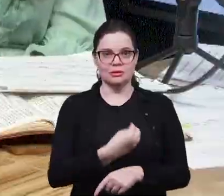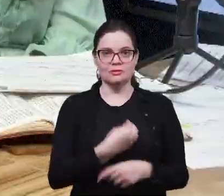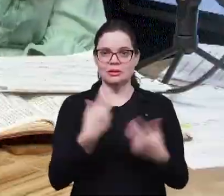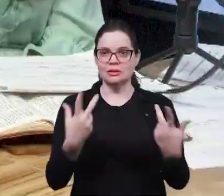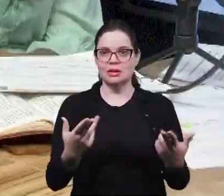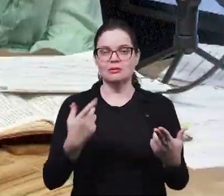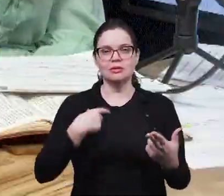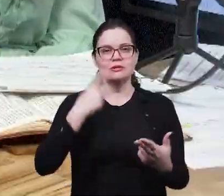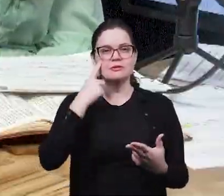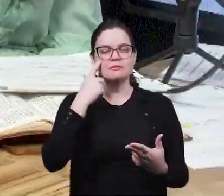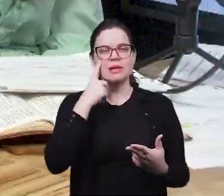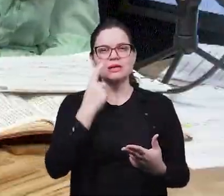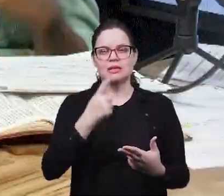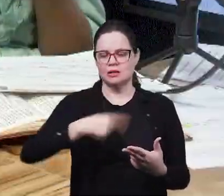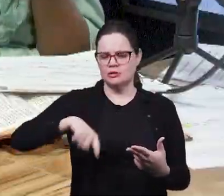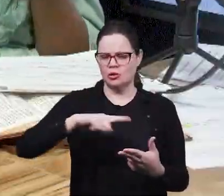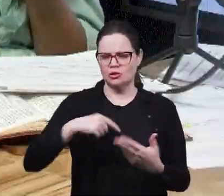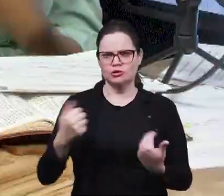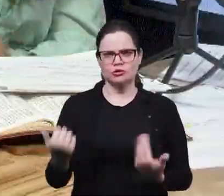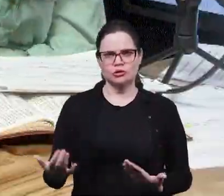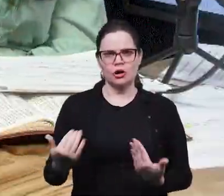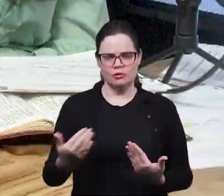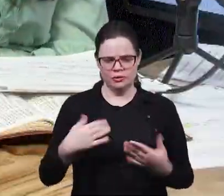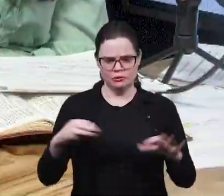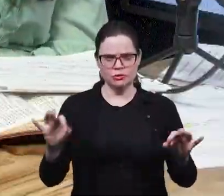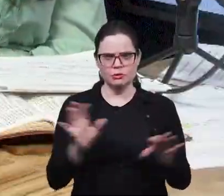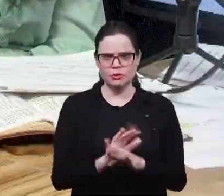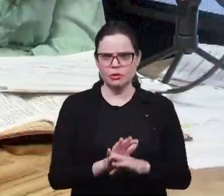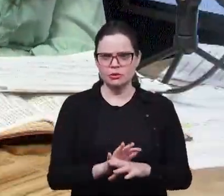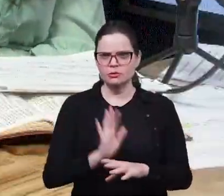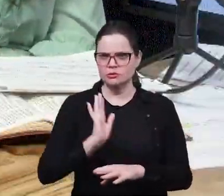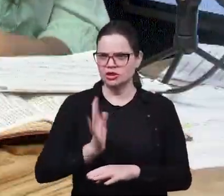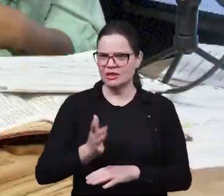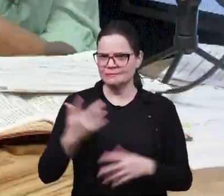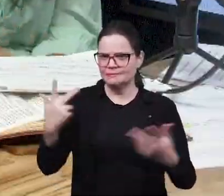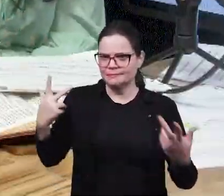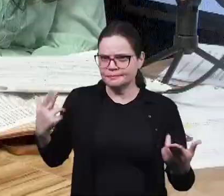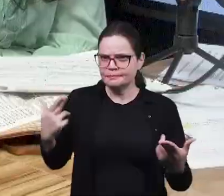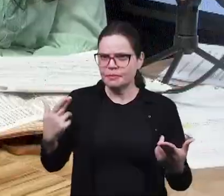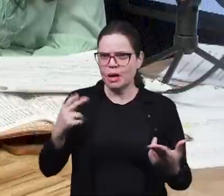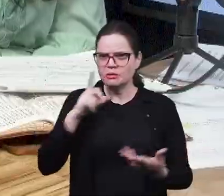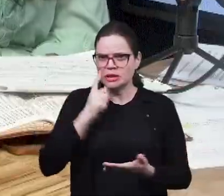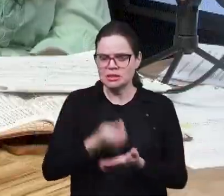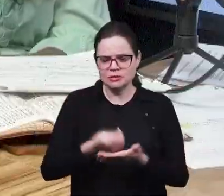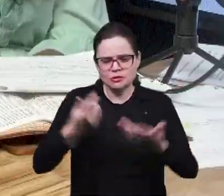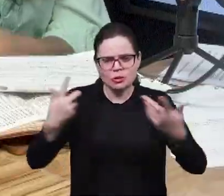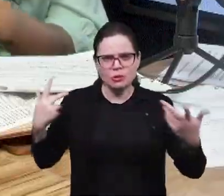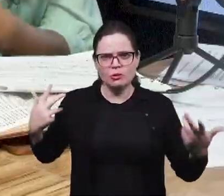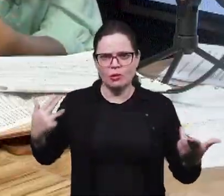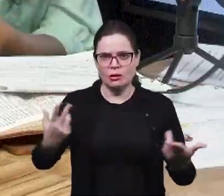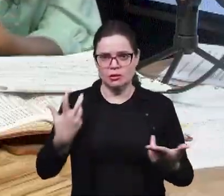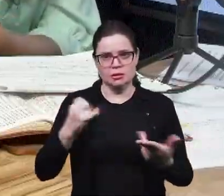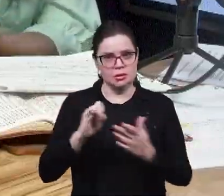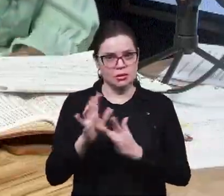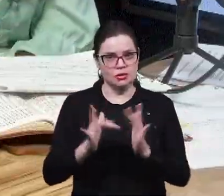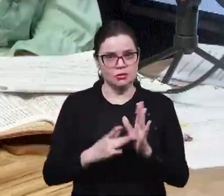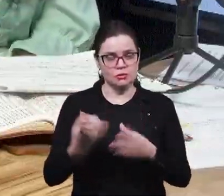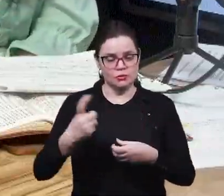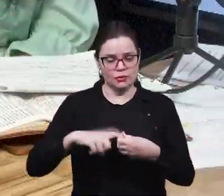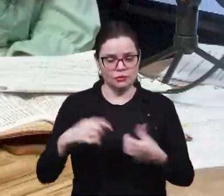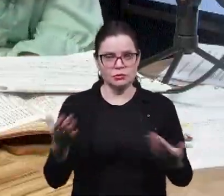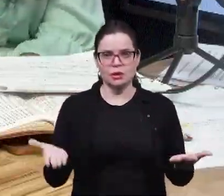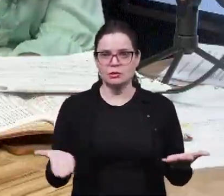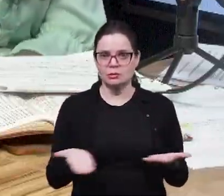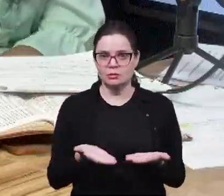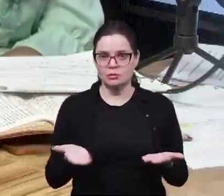essa pergunta como jovens. E nós, estamos preparados? Se o Senhor voltar hoje, assim ali como as